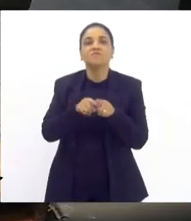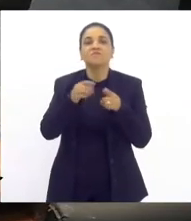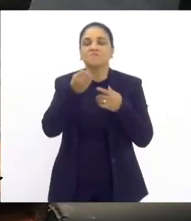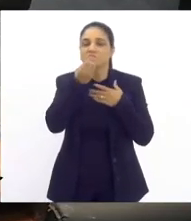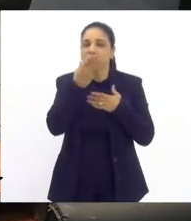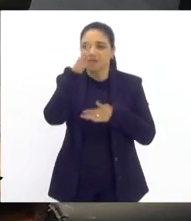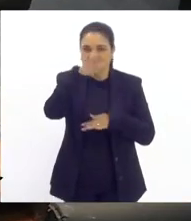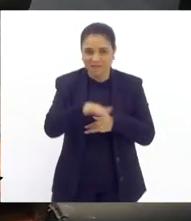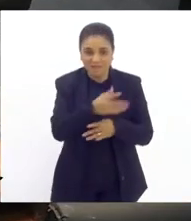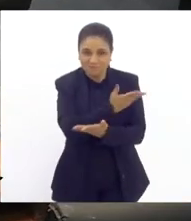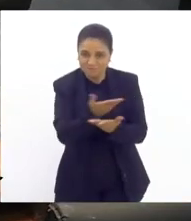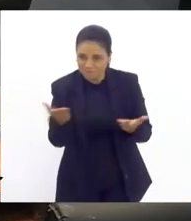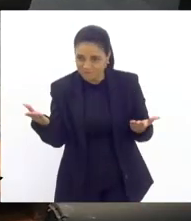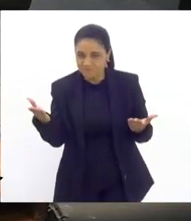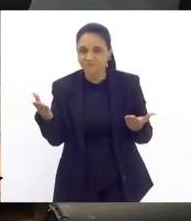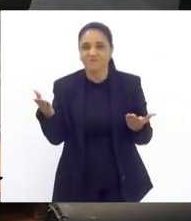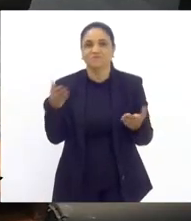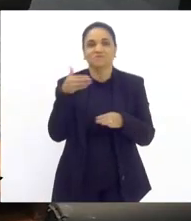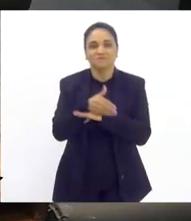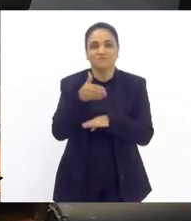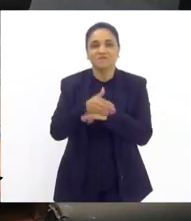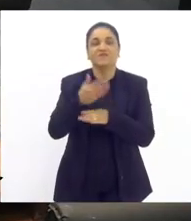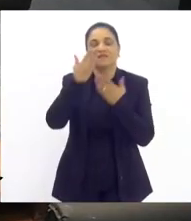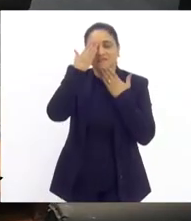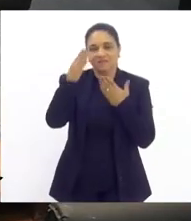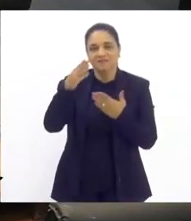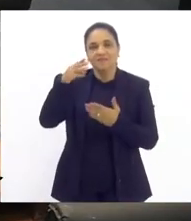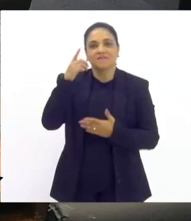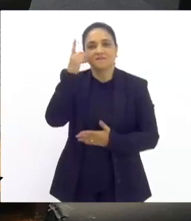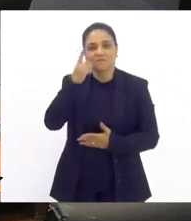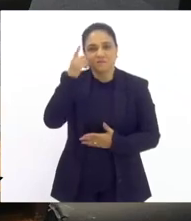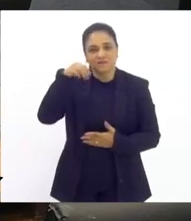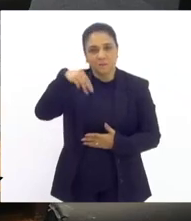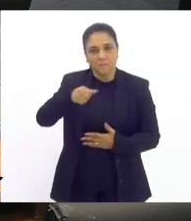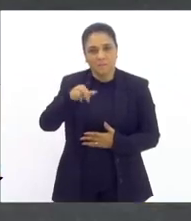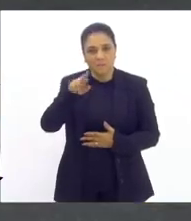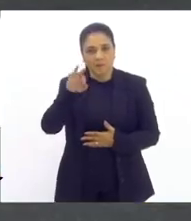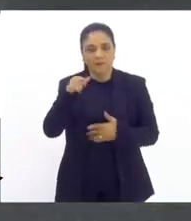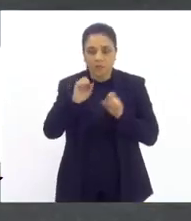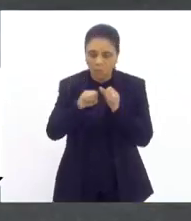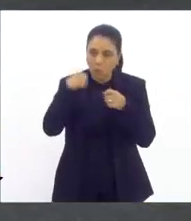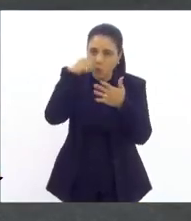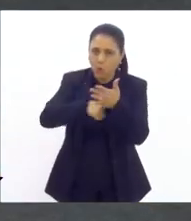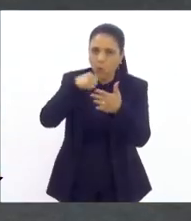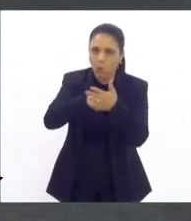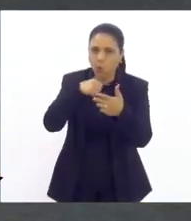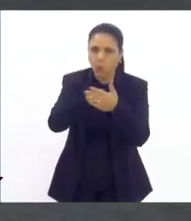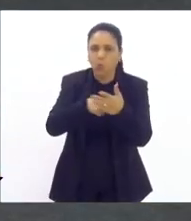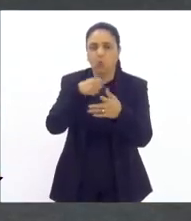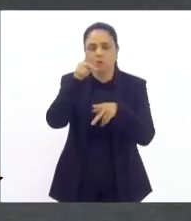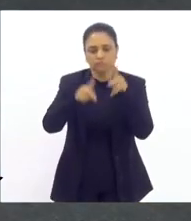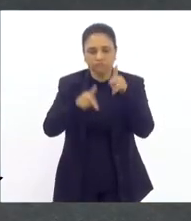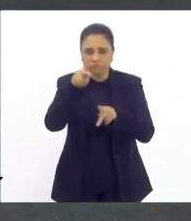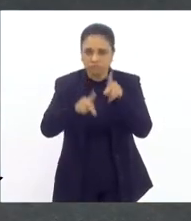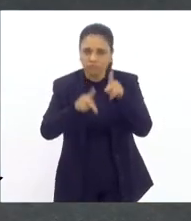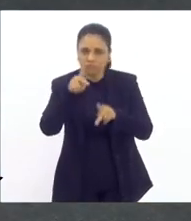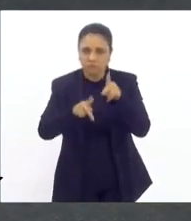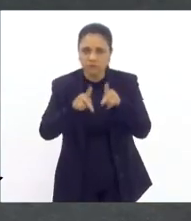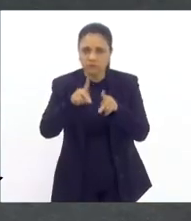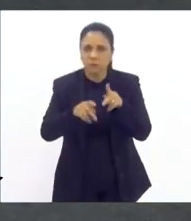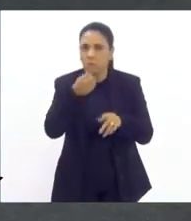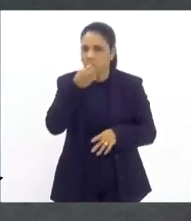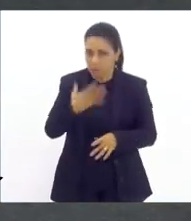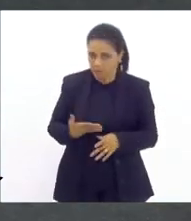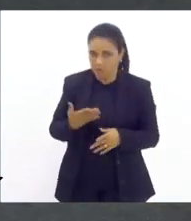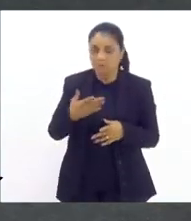queria agradecer a Marta Rocha né todos aqui lutam pelo bem da população independente do seu partido mas eu